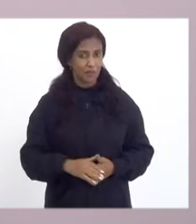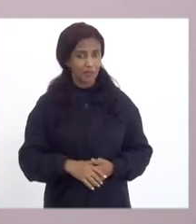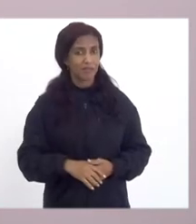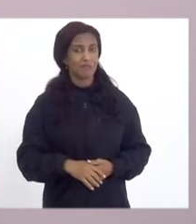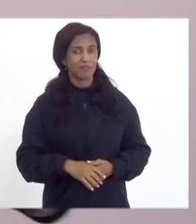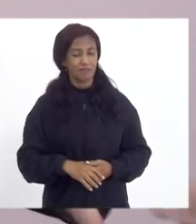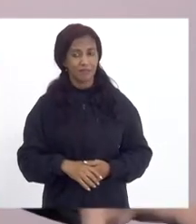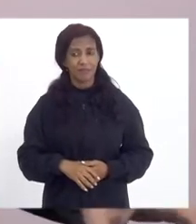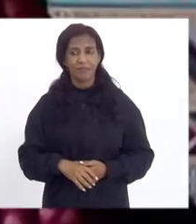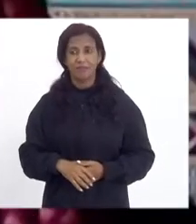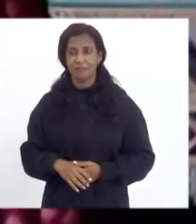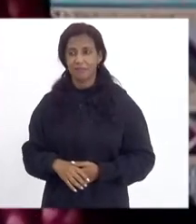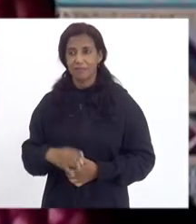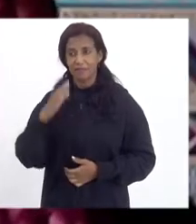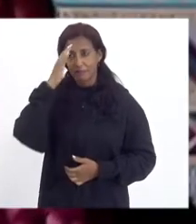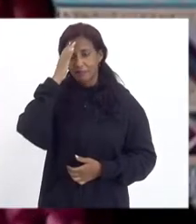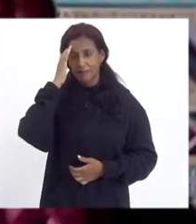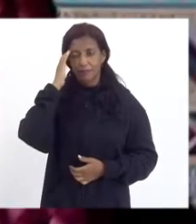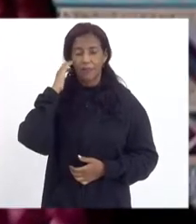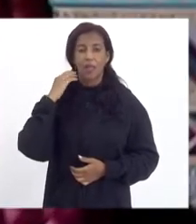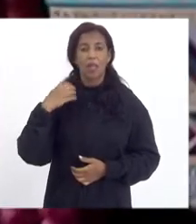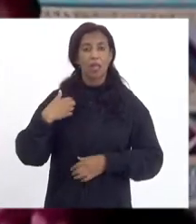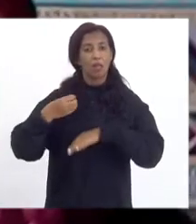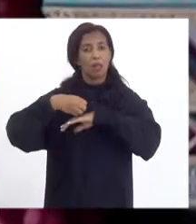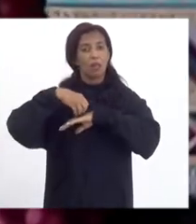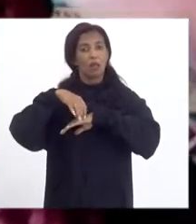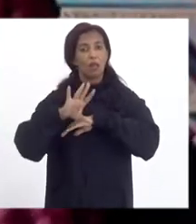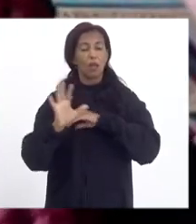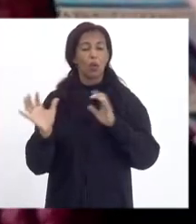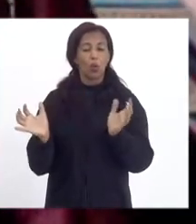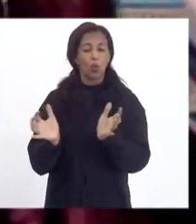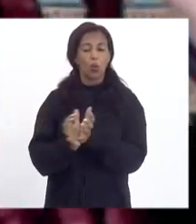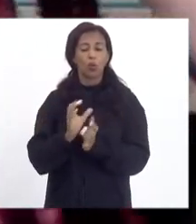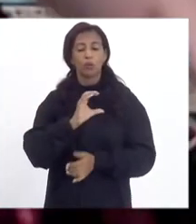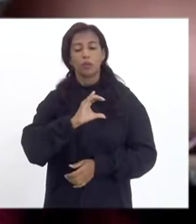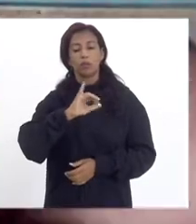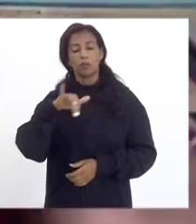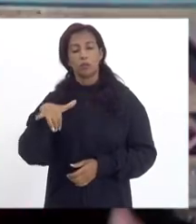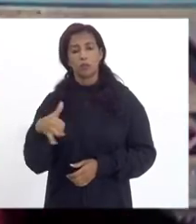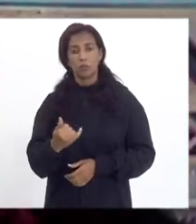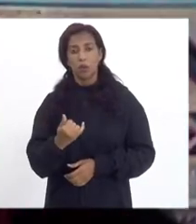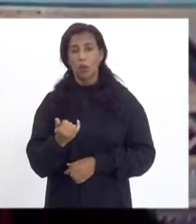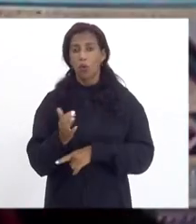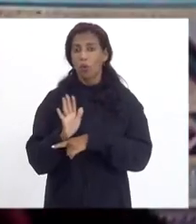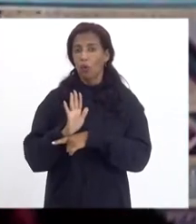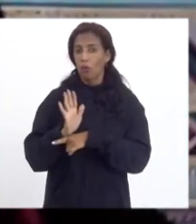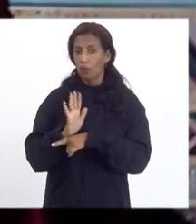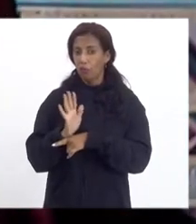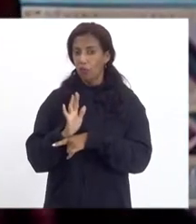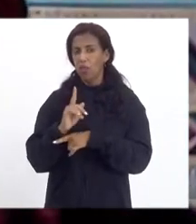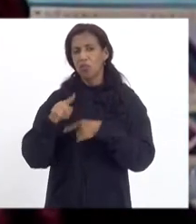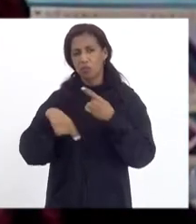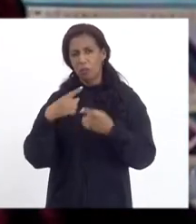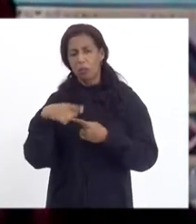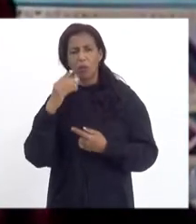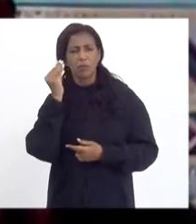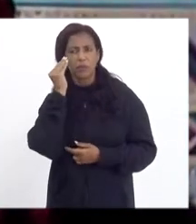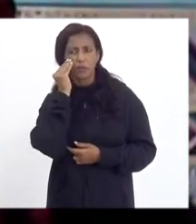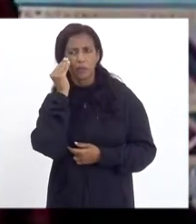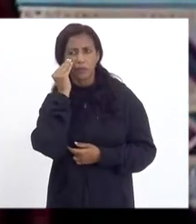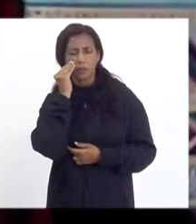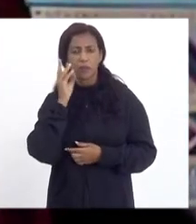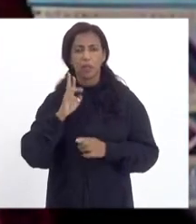presidente, dando... eu mandei, inclusive, para o grupo da CCJ, reforçando o que o parceiro está dizendo, um vídeo, depois, se vocês puderem assistir,